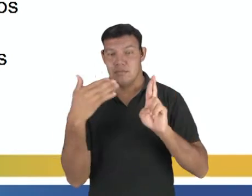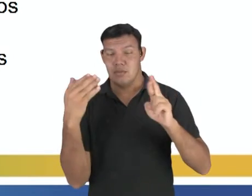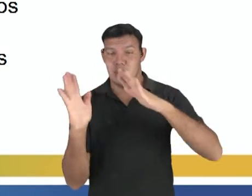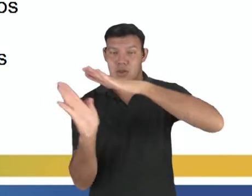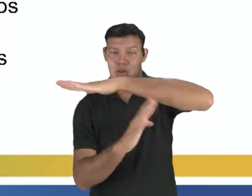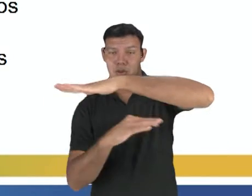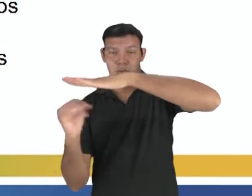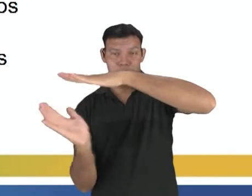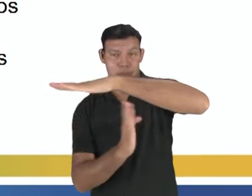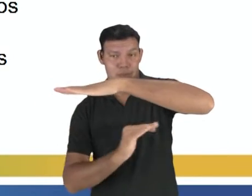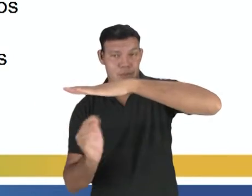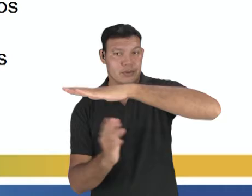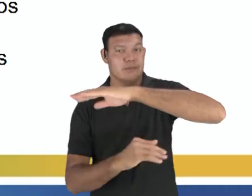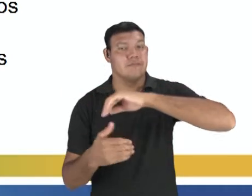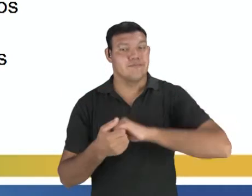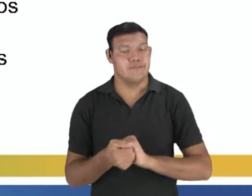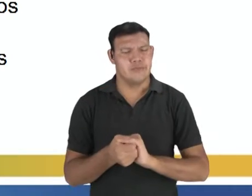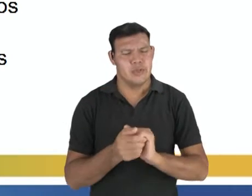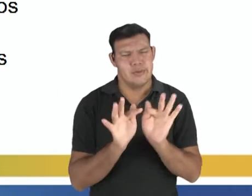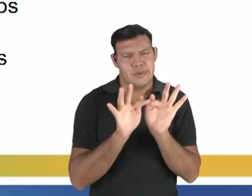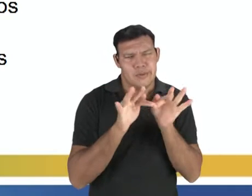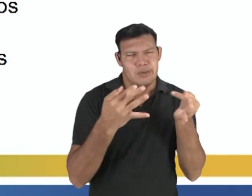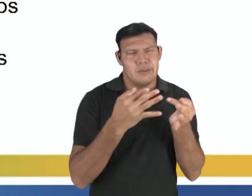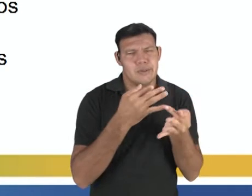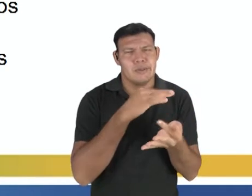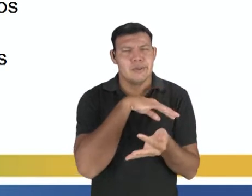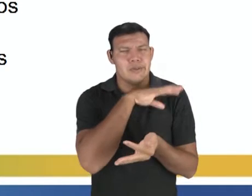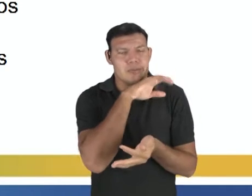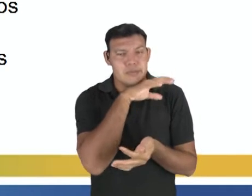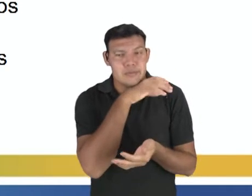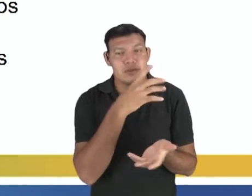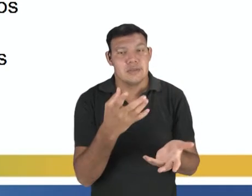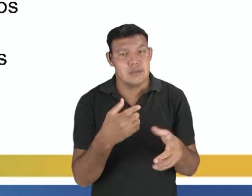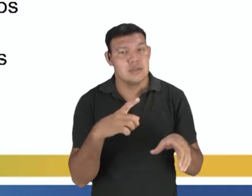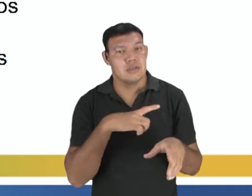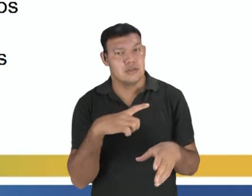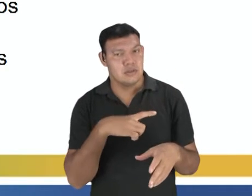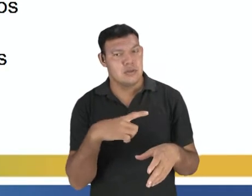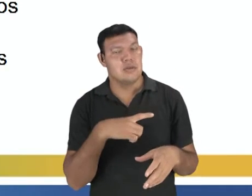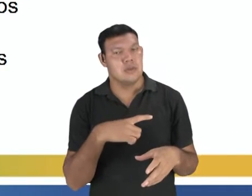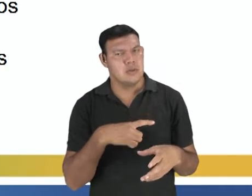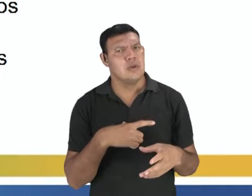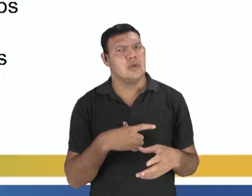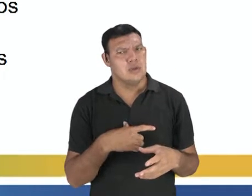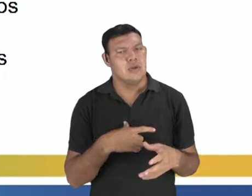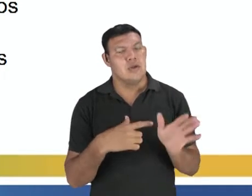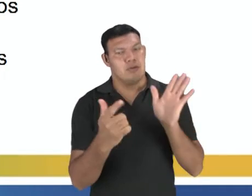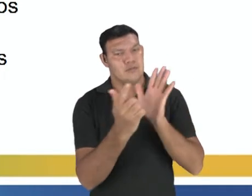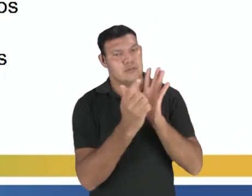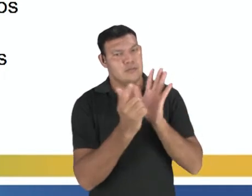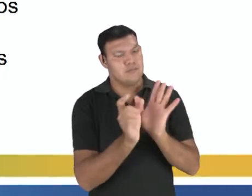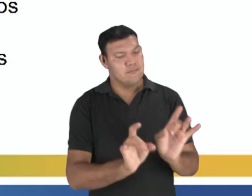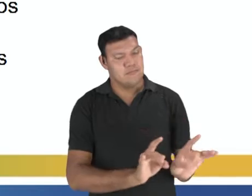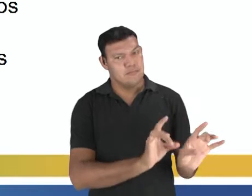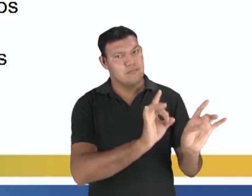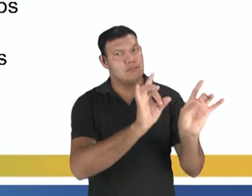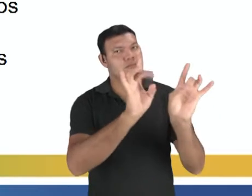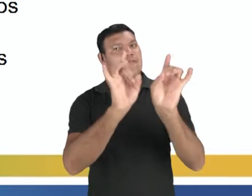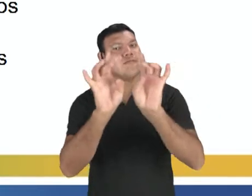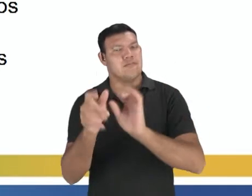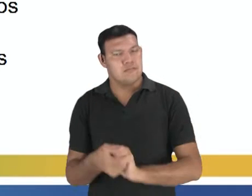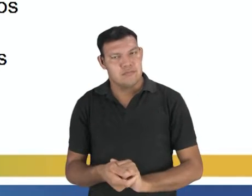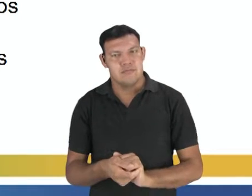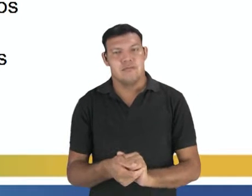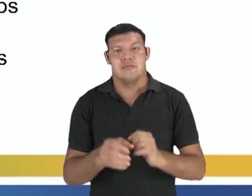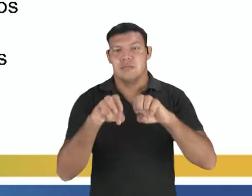que, apesar de serem seres simples, possuem organelas especializadas. Não tem ainda a